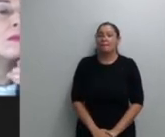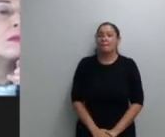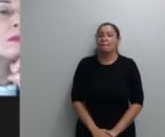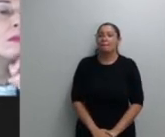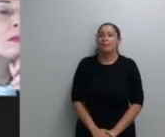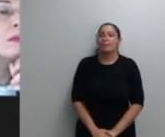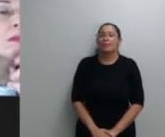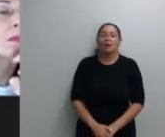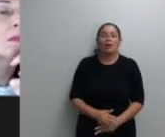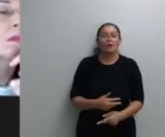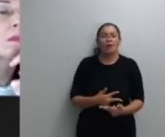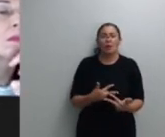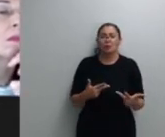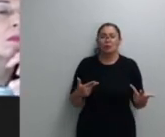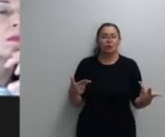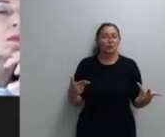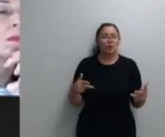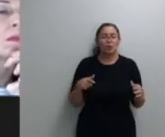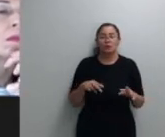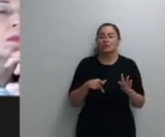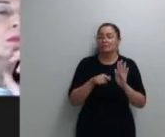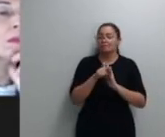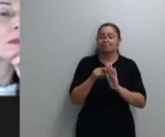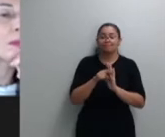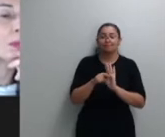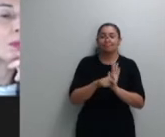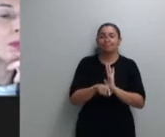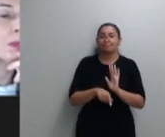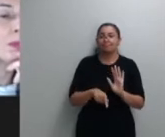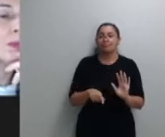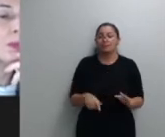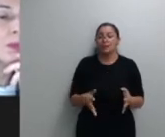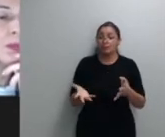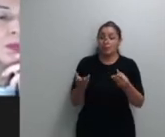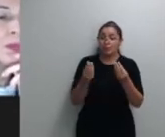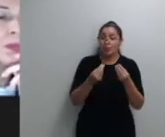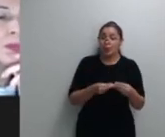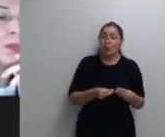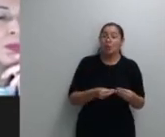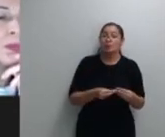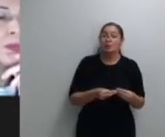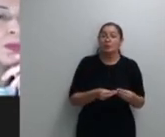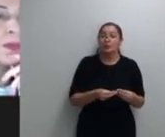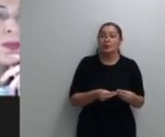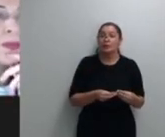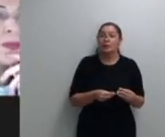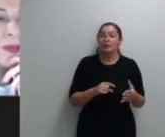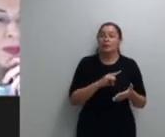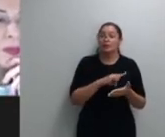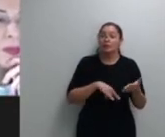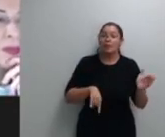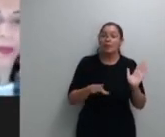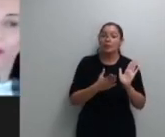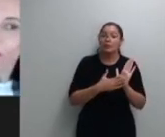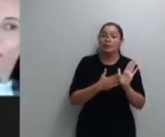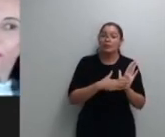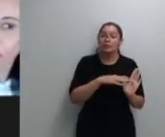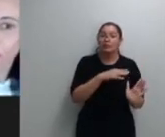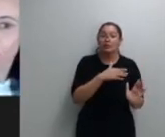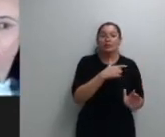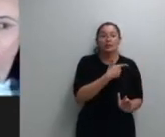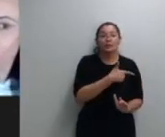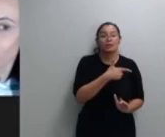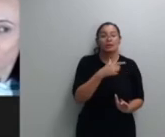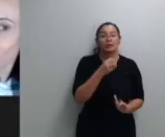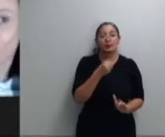vários há vários outros princípios então essa resolução veio está certa essa resolução 2014 mas tanto o